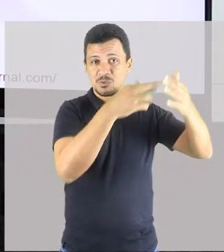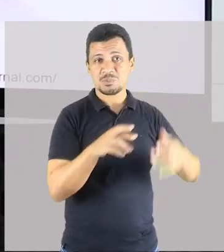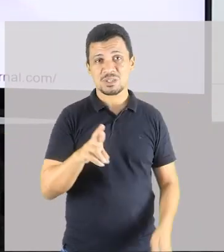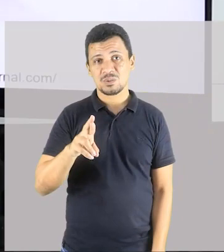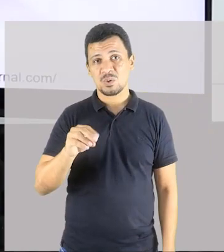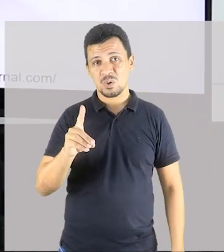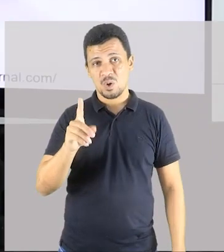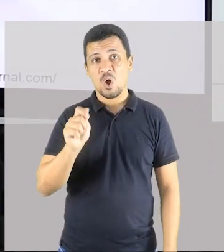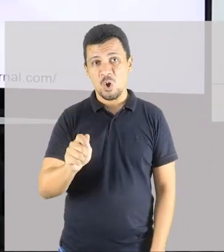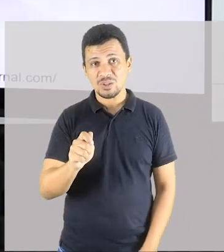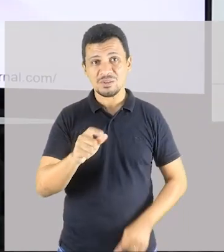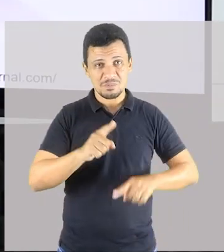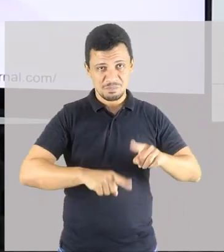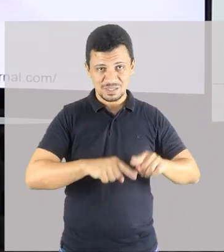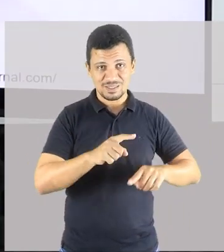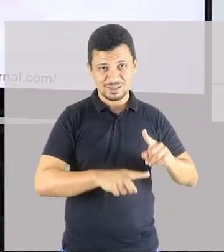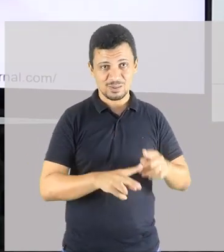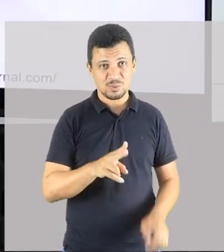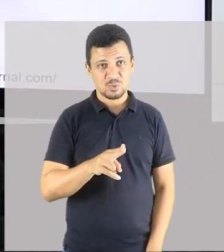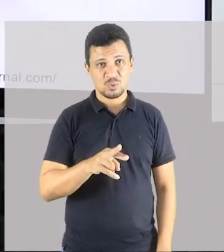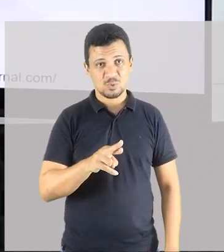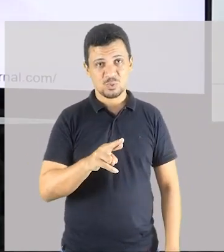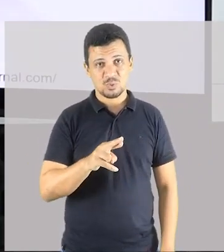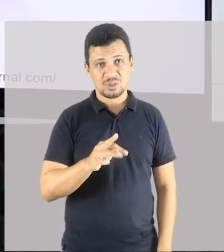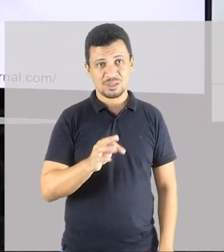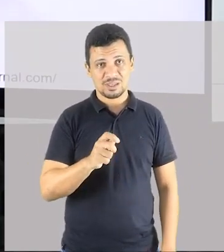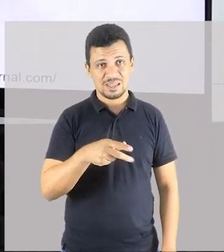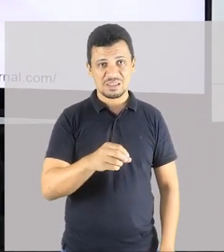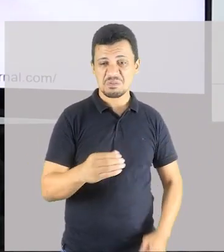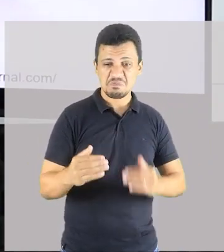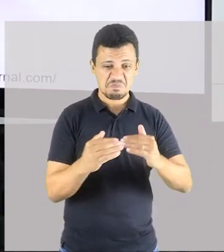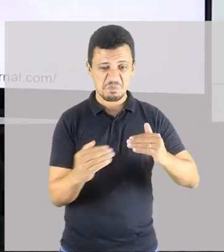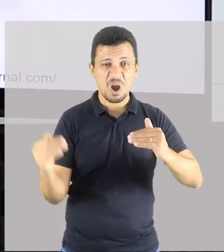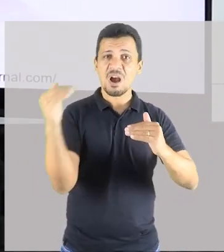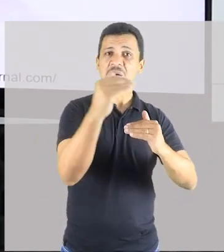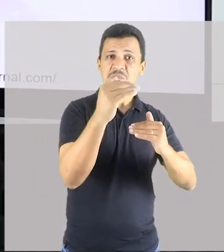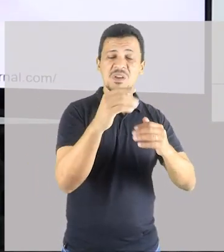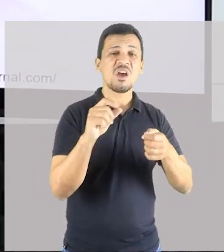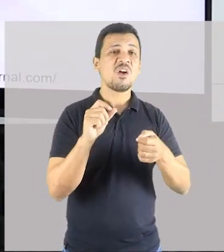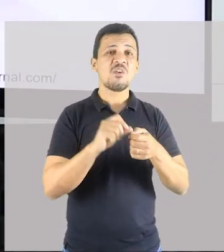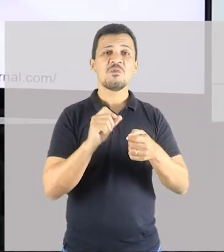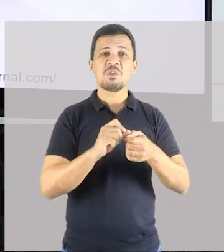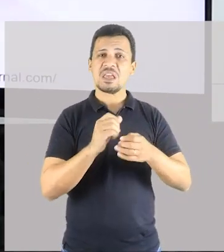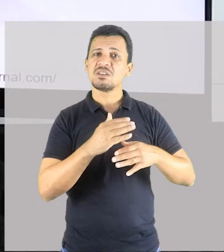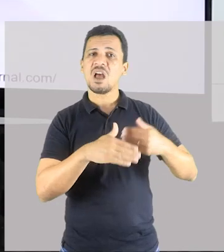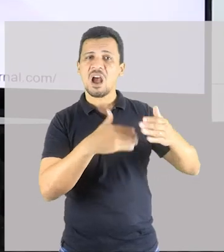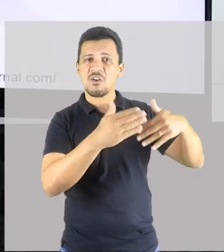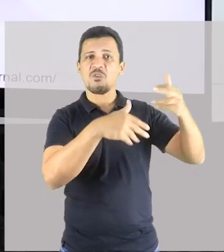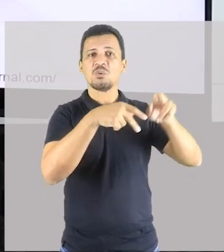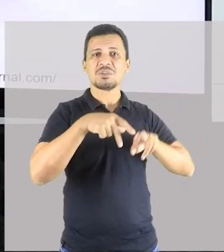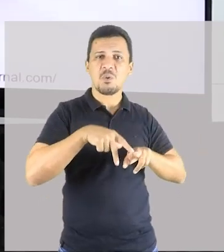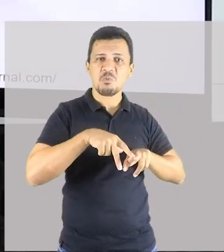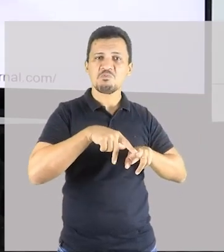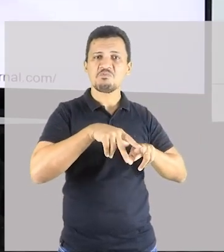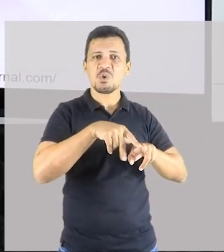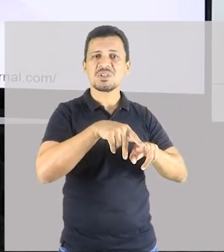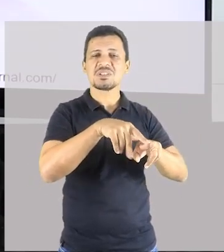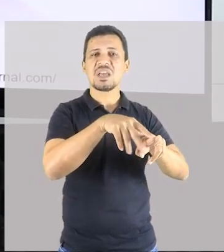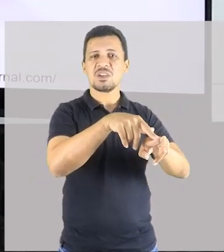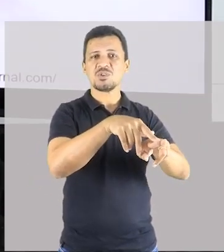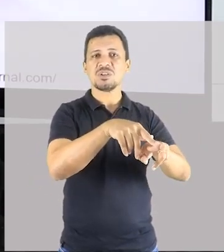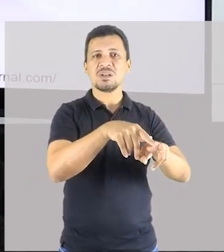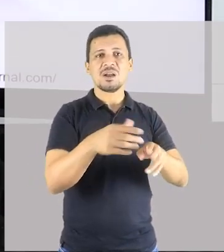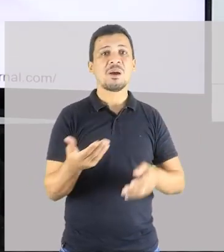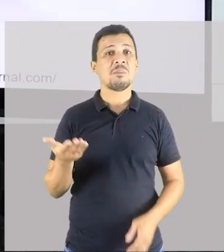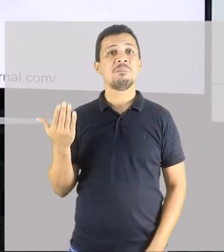de uretano talvez tenham sido o up que fez a evolução do skate, que eram feitos